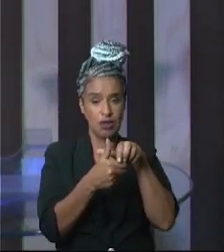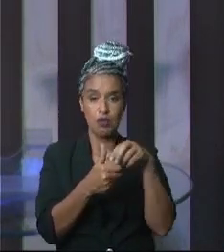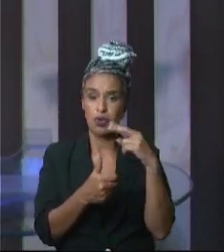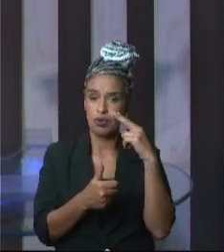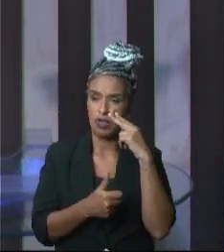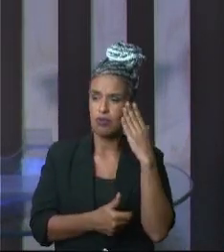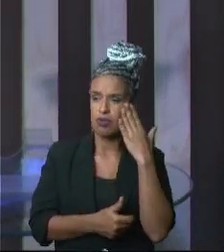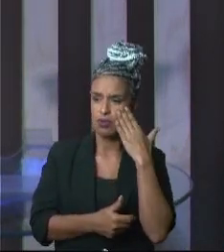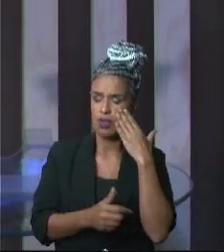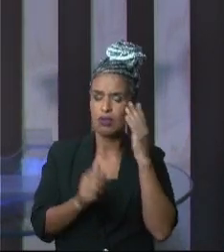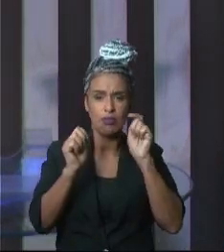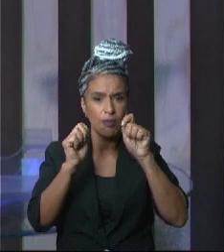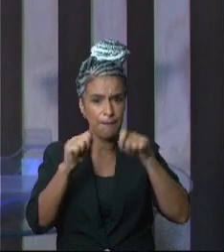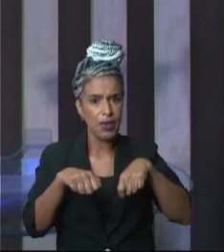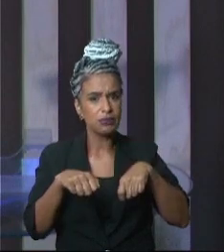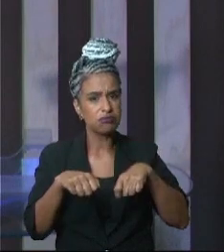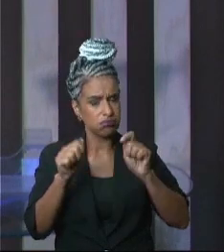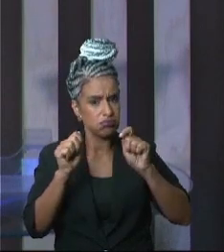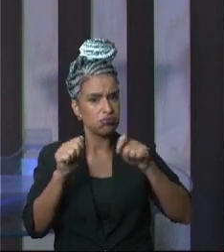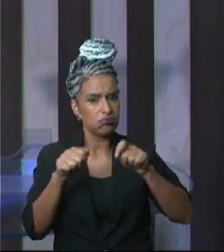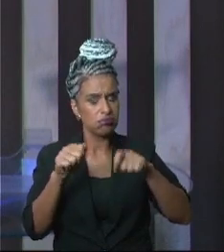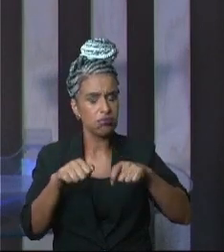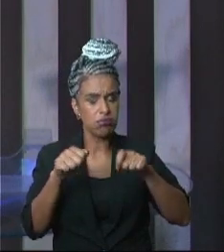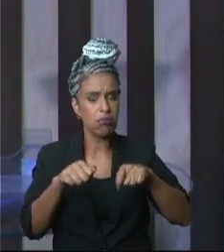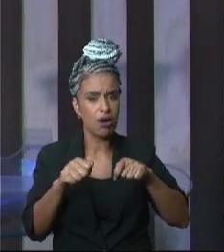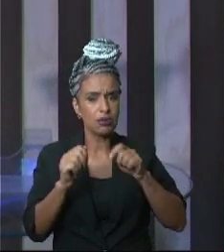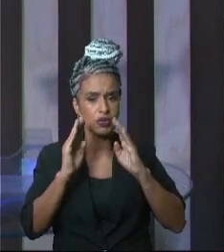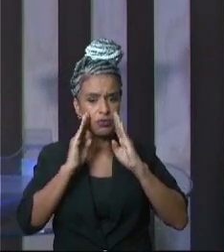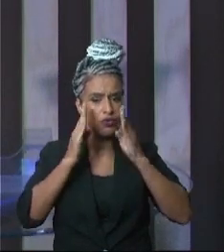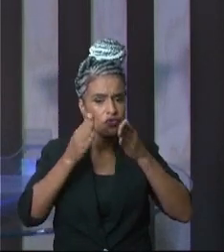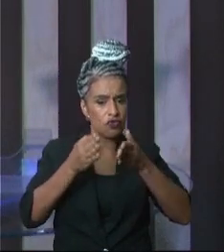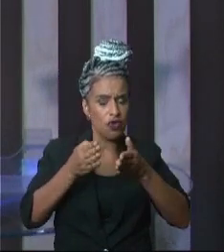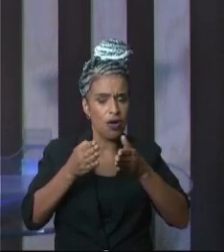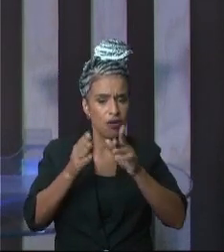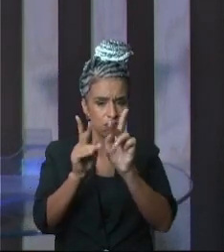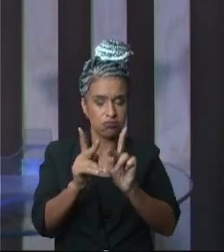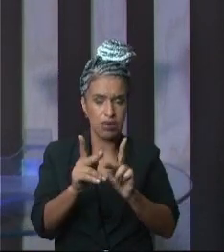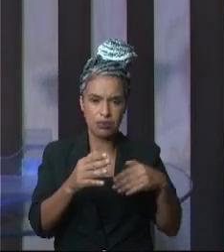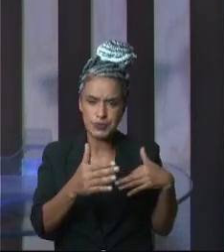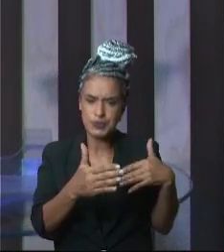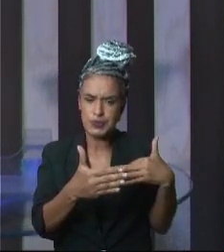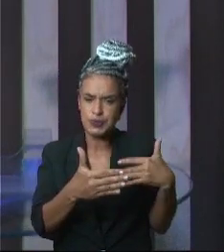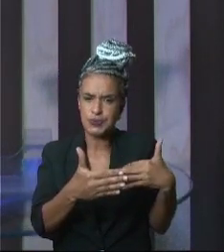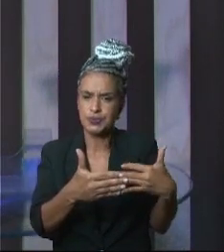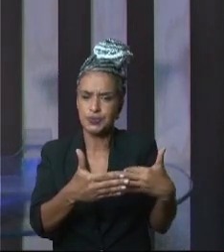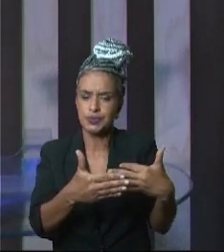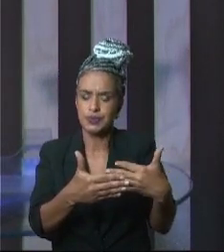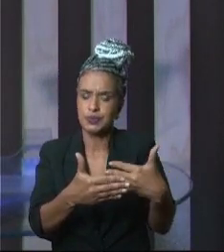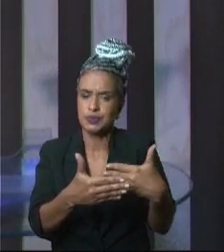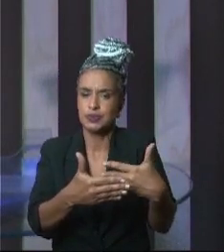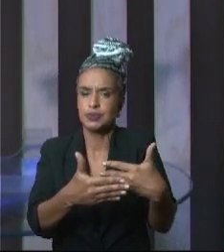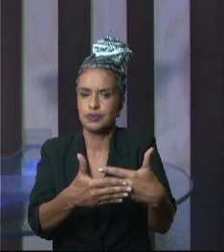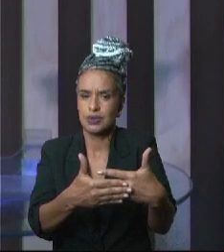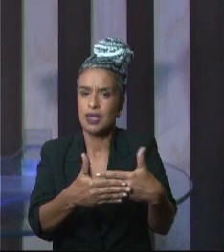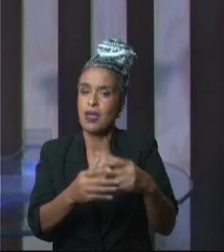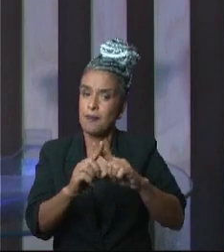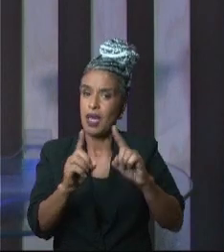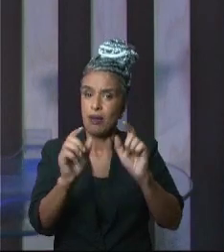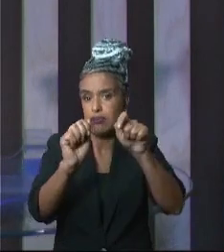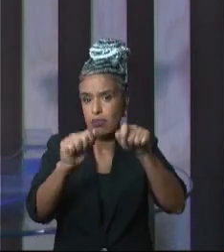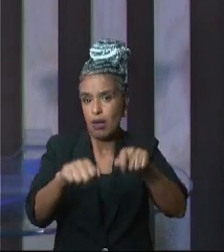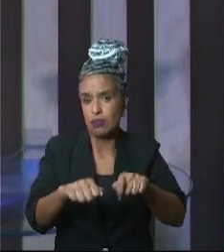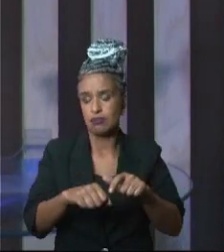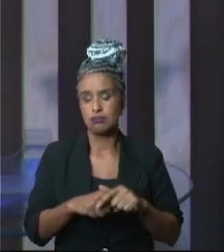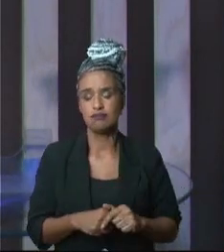possível, né, chegar nesse destino. É um processo longo aqui, como diz o título, mas é possível.